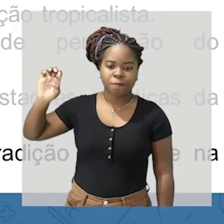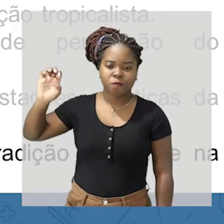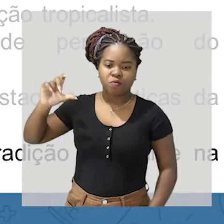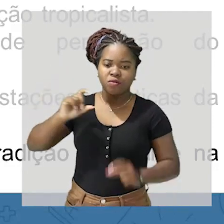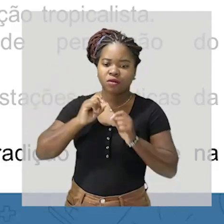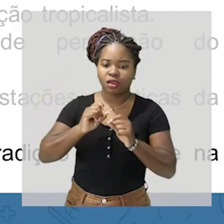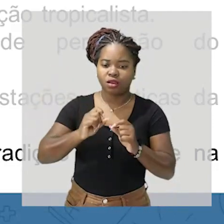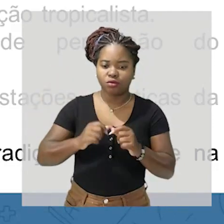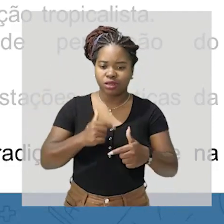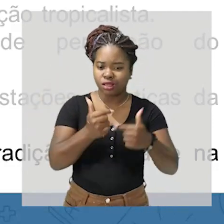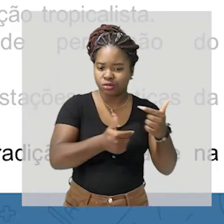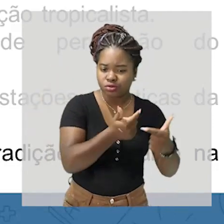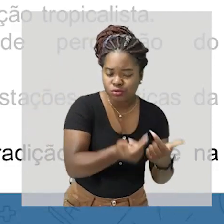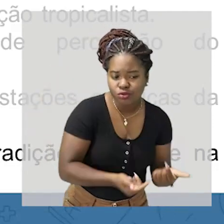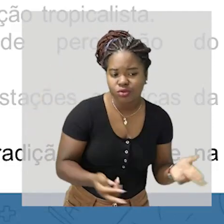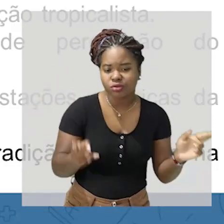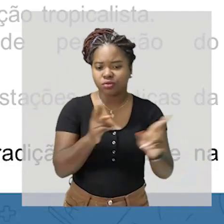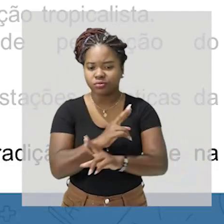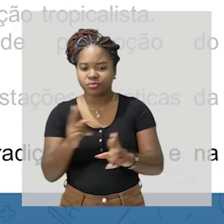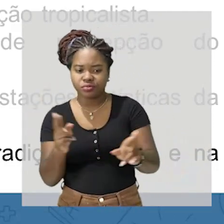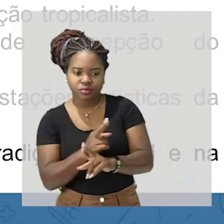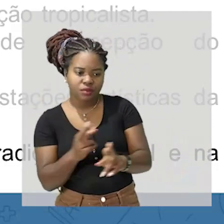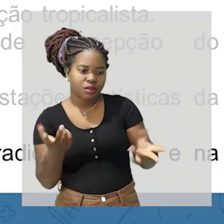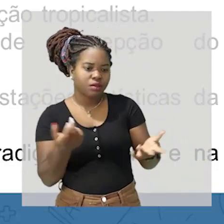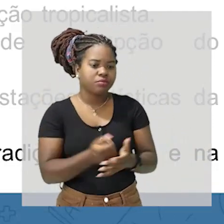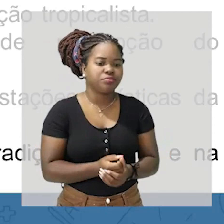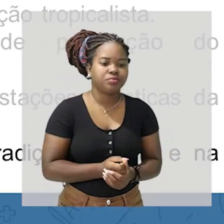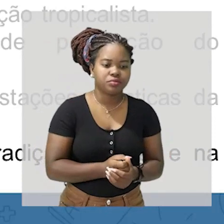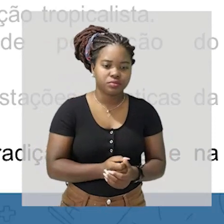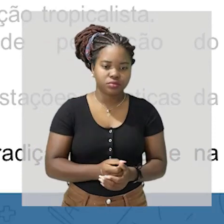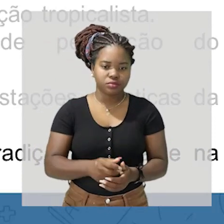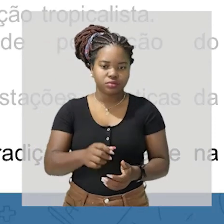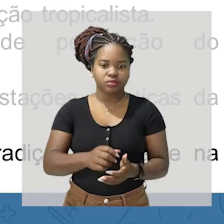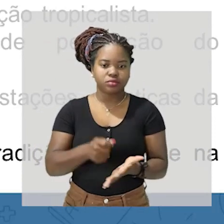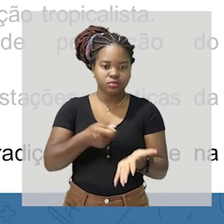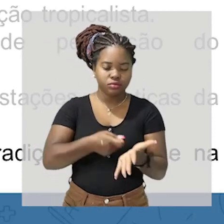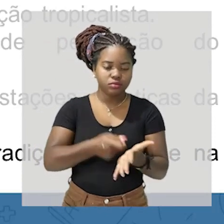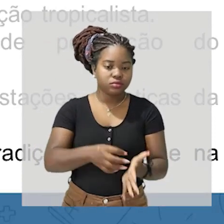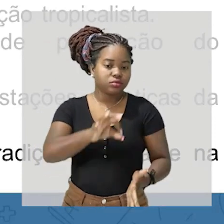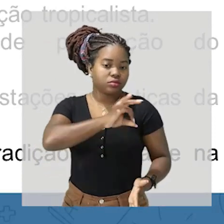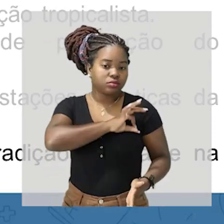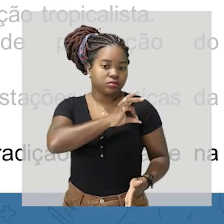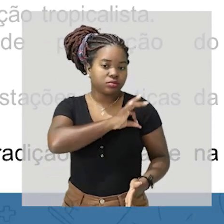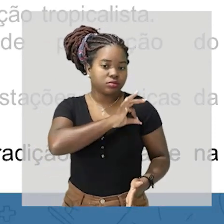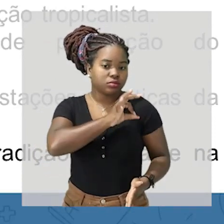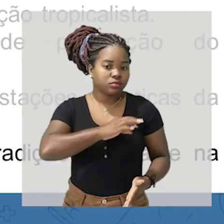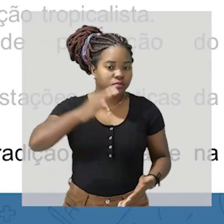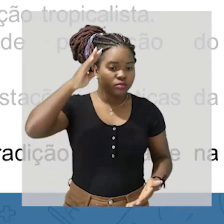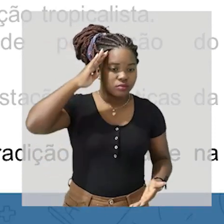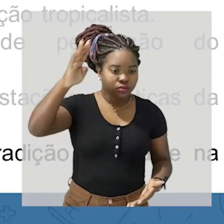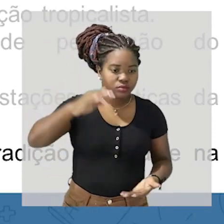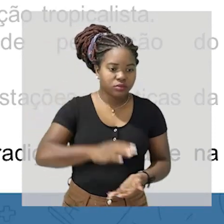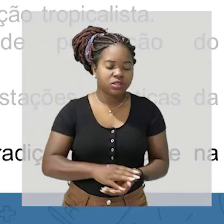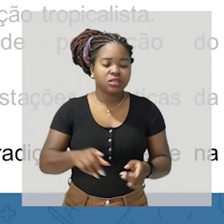que trata da ditadura, e o tropicalismo é o gancho disso. Nota, o tropicalismo ele tem vertentes nas artes visuais,